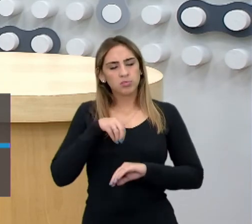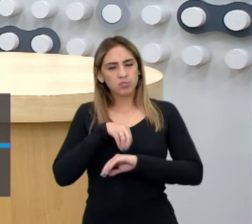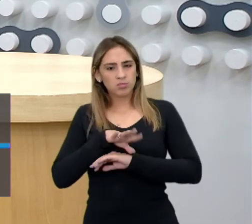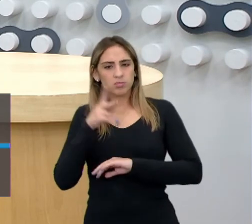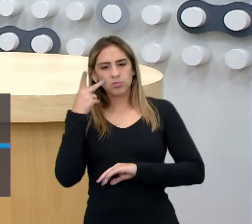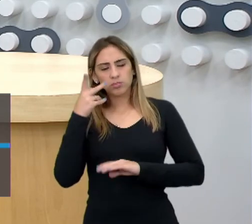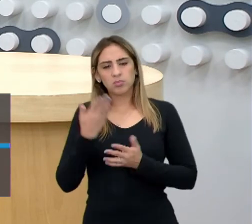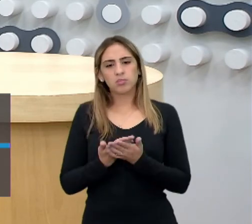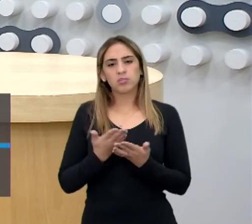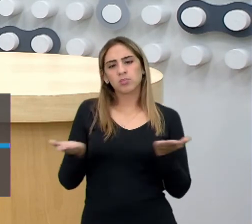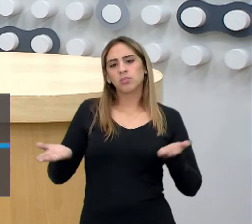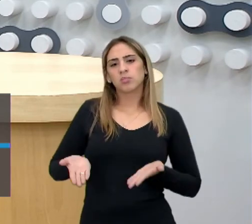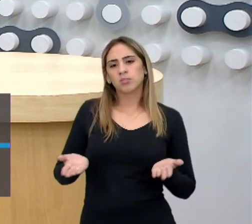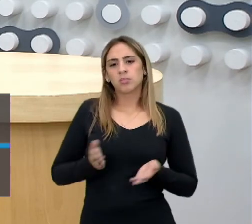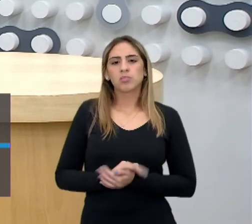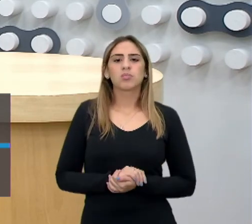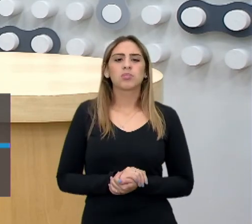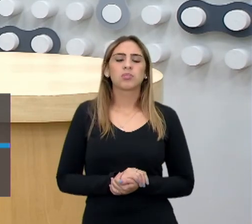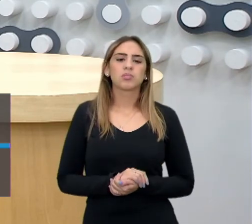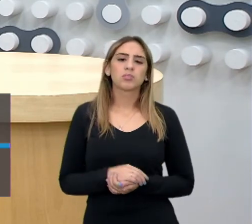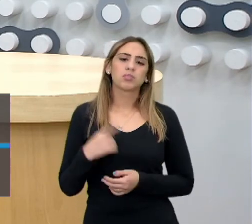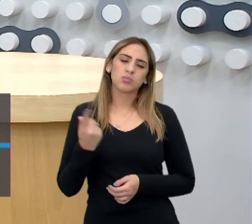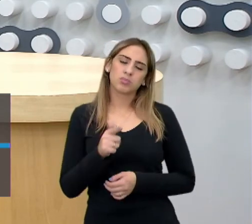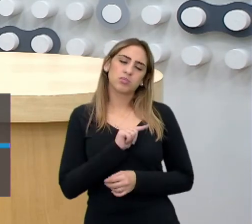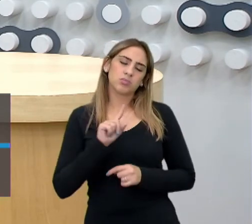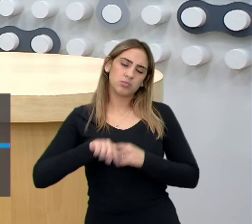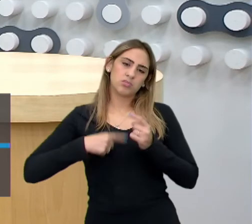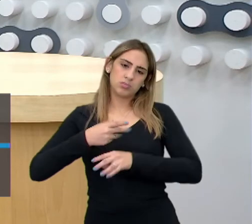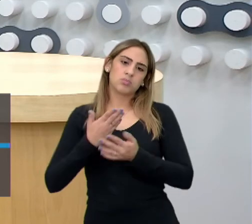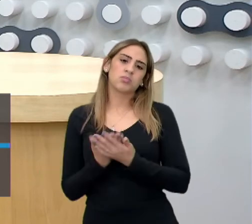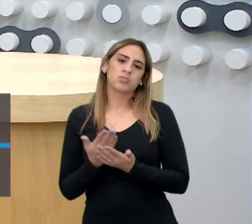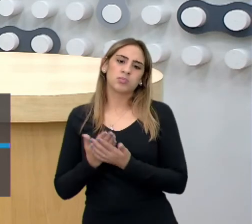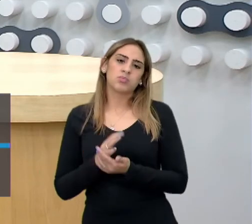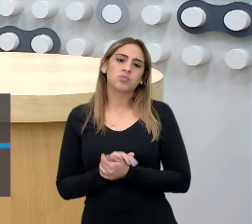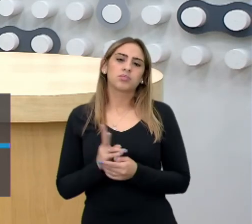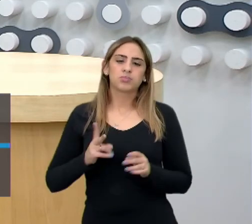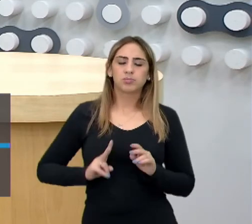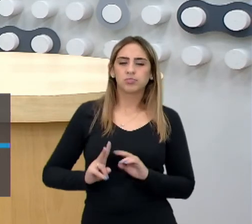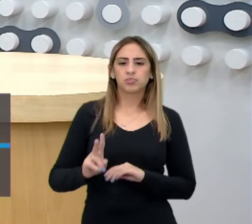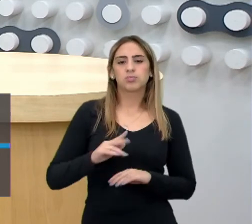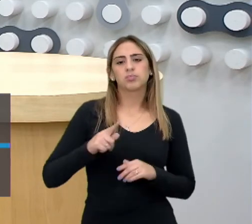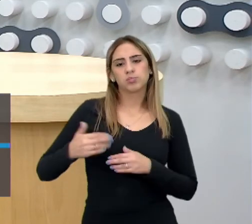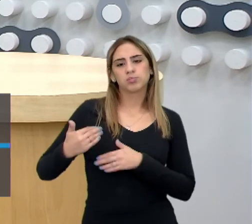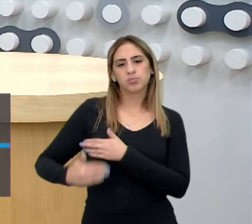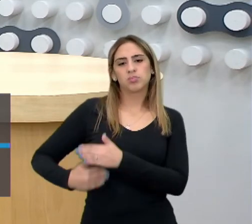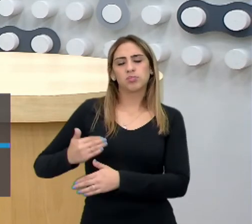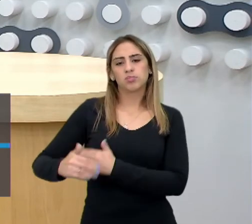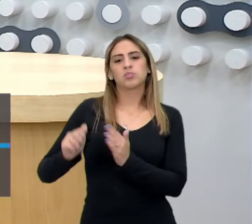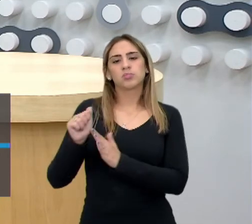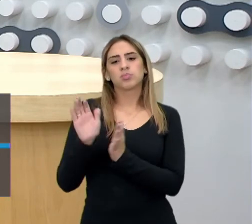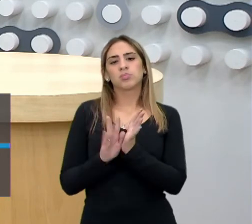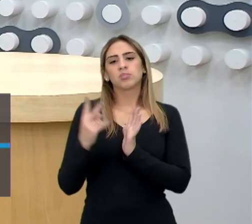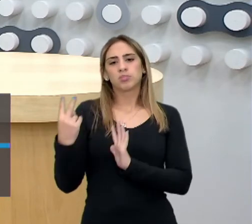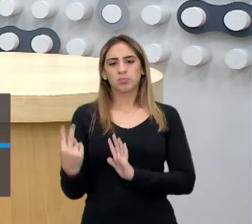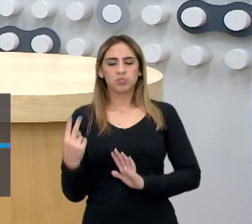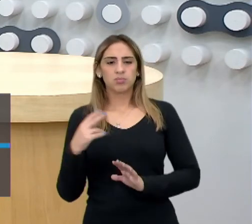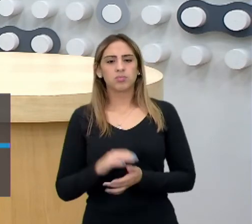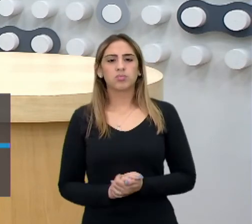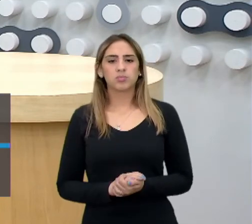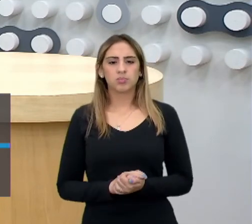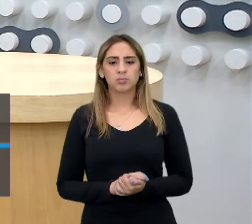para essa aula de hoje, né? E aí nós teremos aí as próximas aulas aí, continuando aí o desenvolvimento da atividade 2